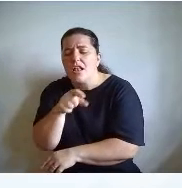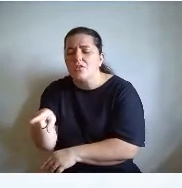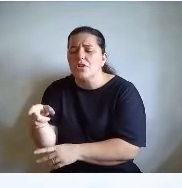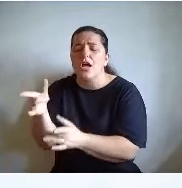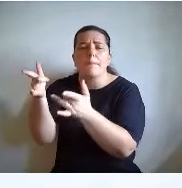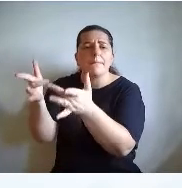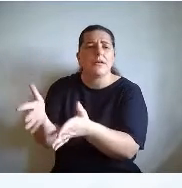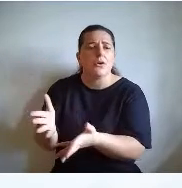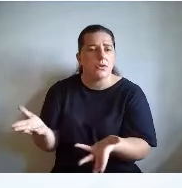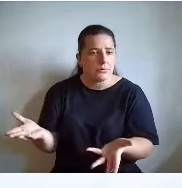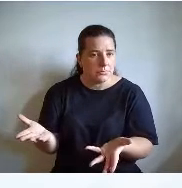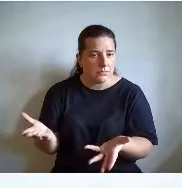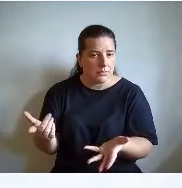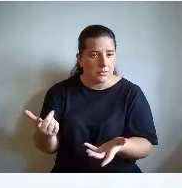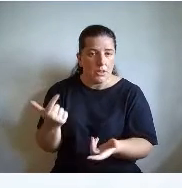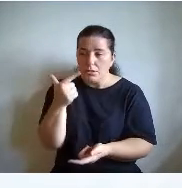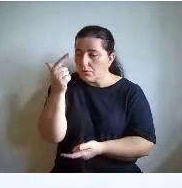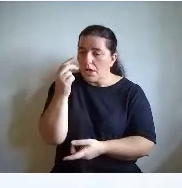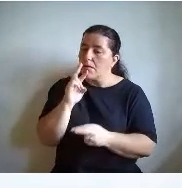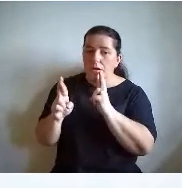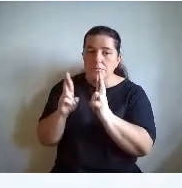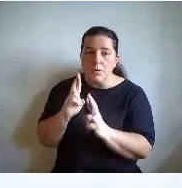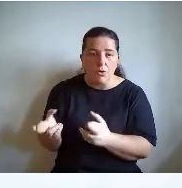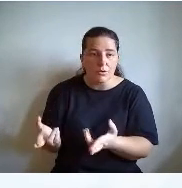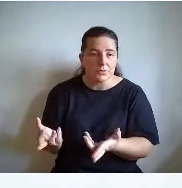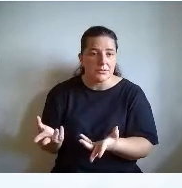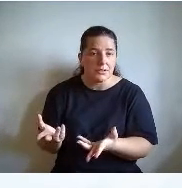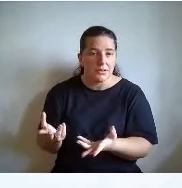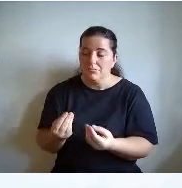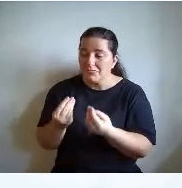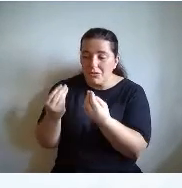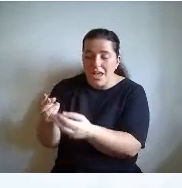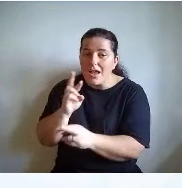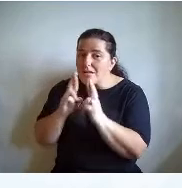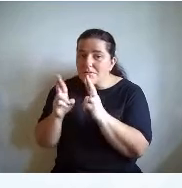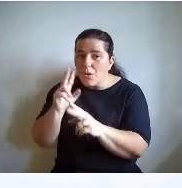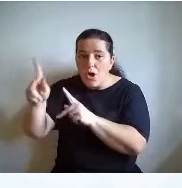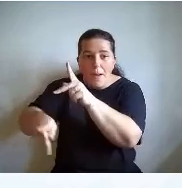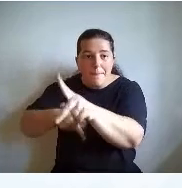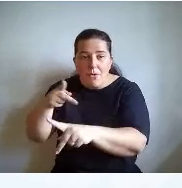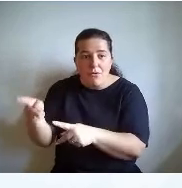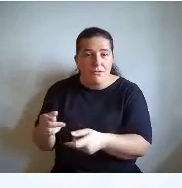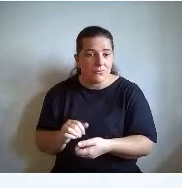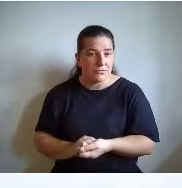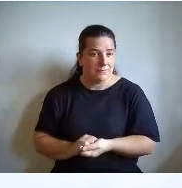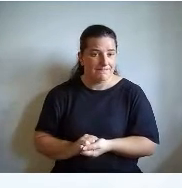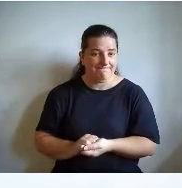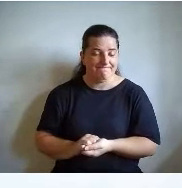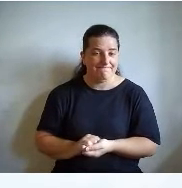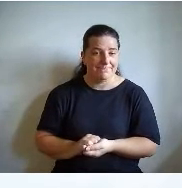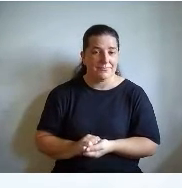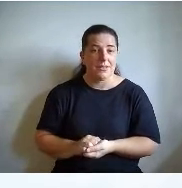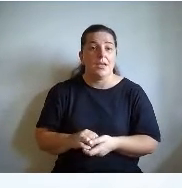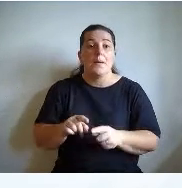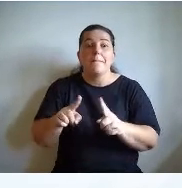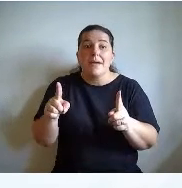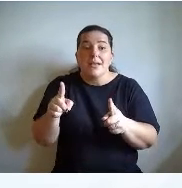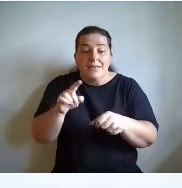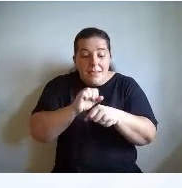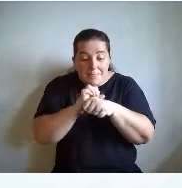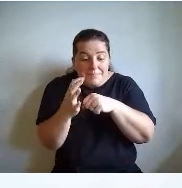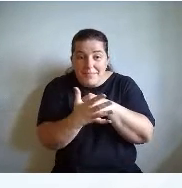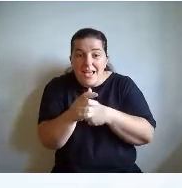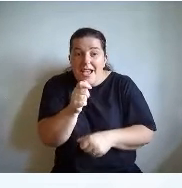respostas não estão dadas ainda para essa população, né? Não estão dadas e isso ainda nem acabou.